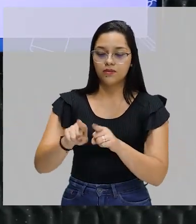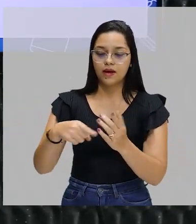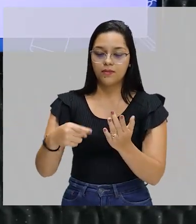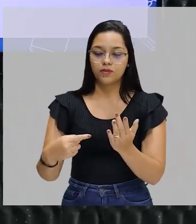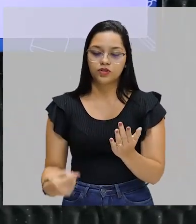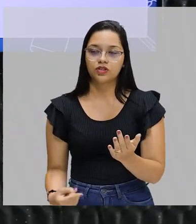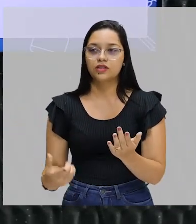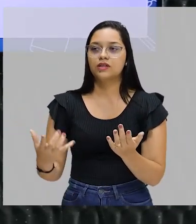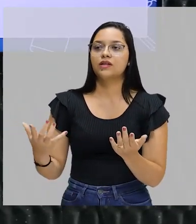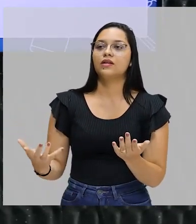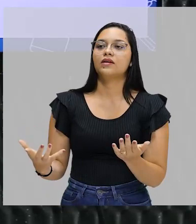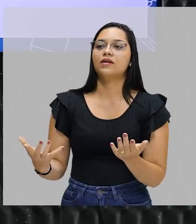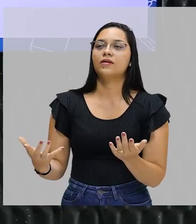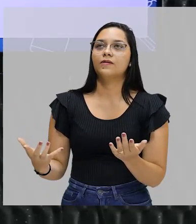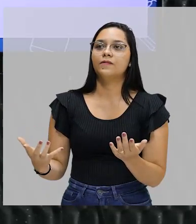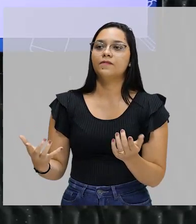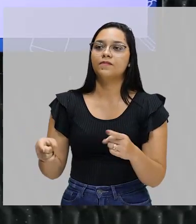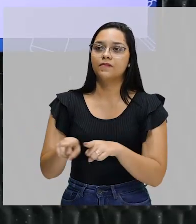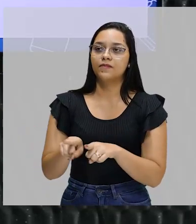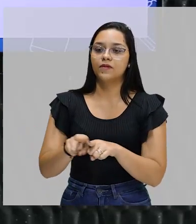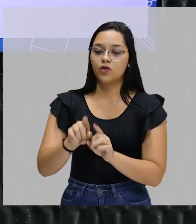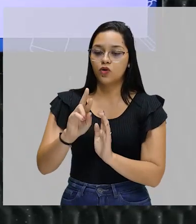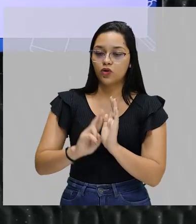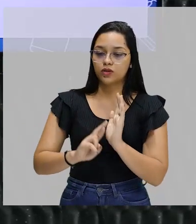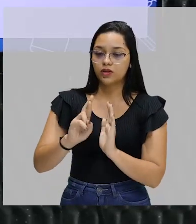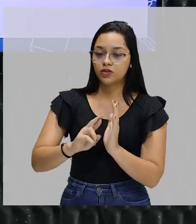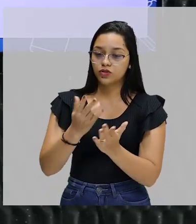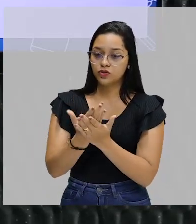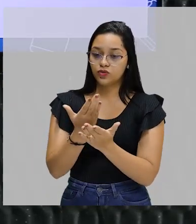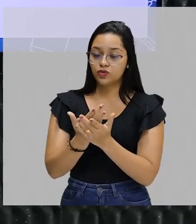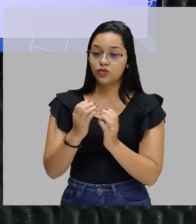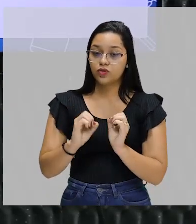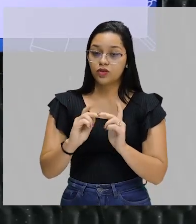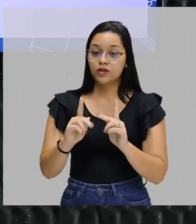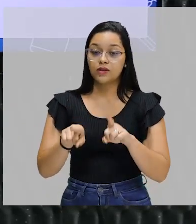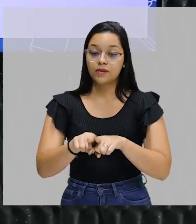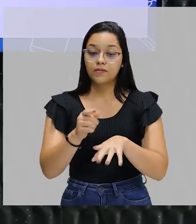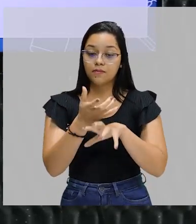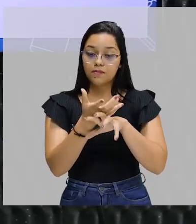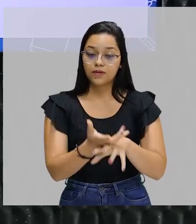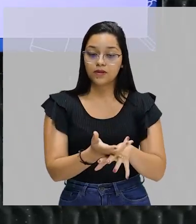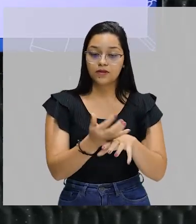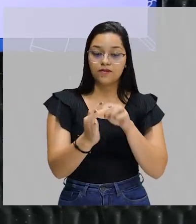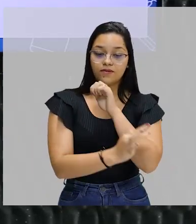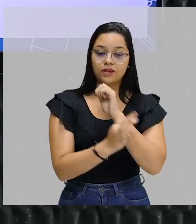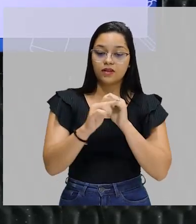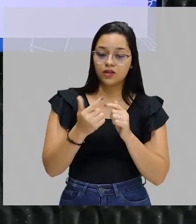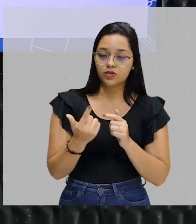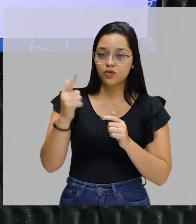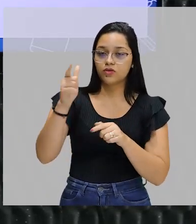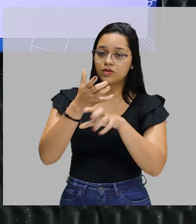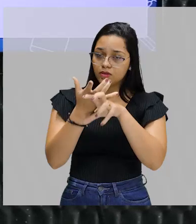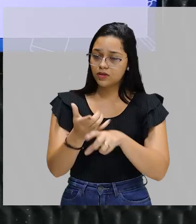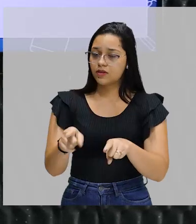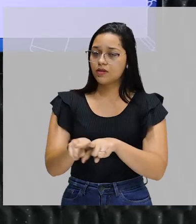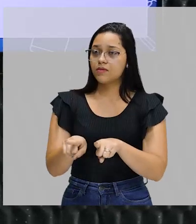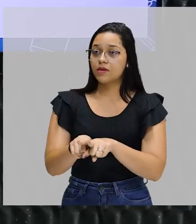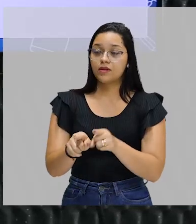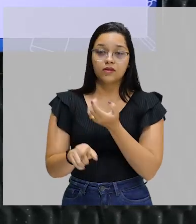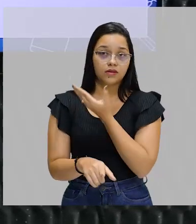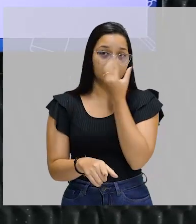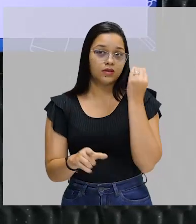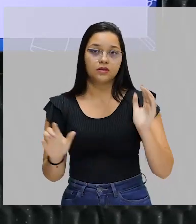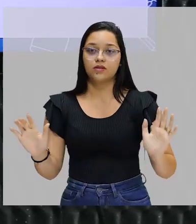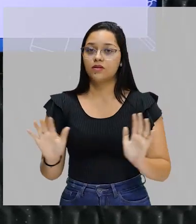apostila e o roteiro de estudo, certo? Da disciplina física e também das outras disciplinas. Porque não